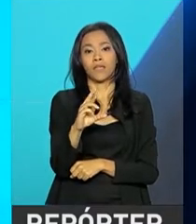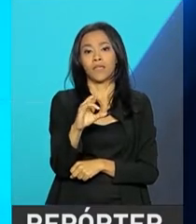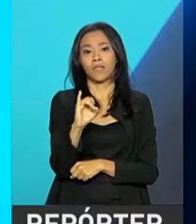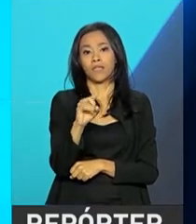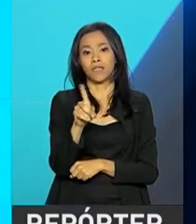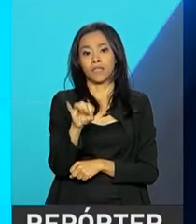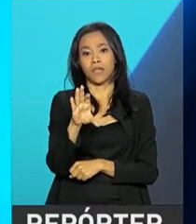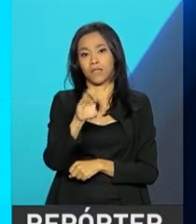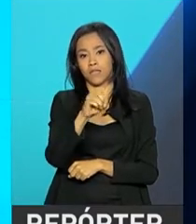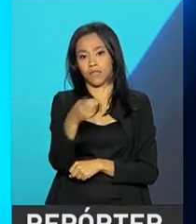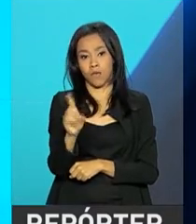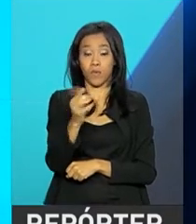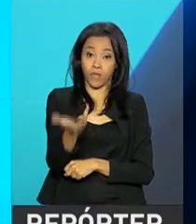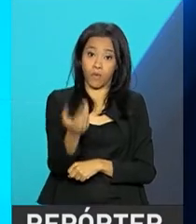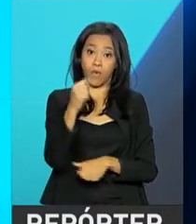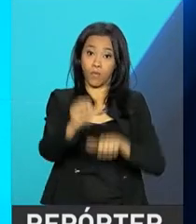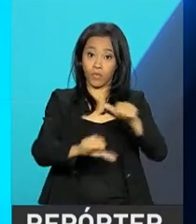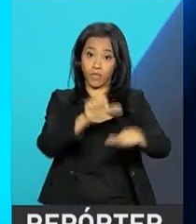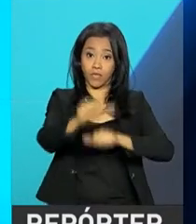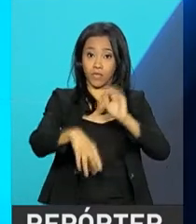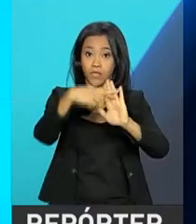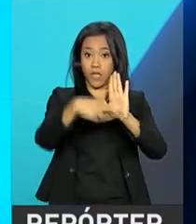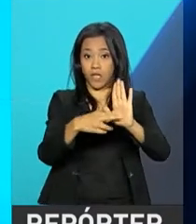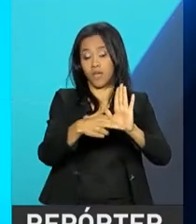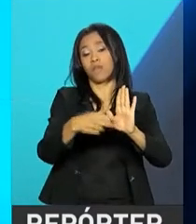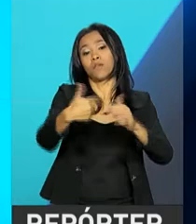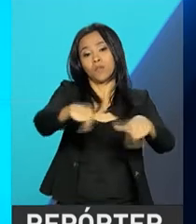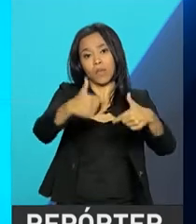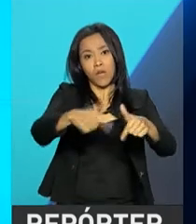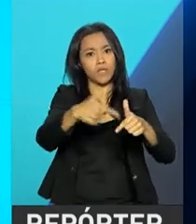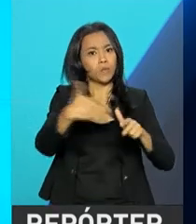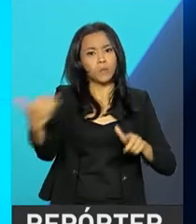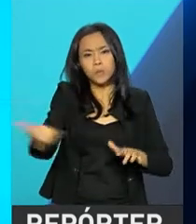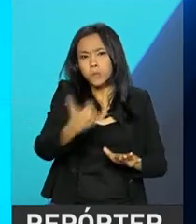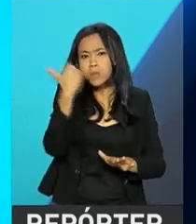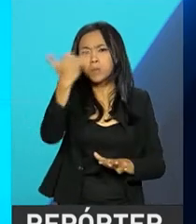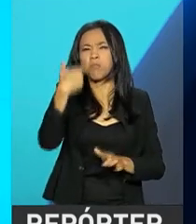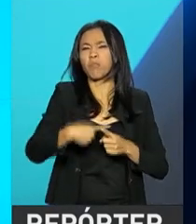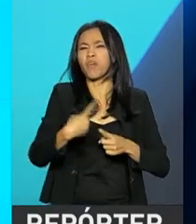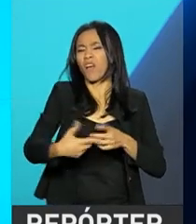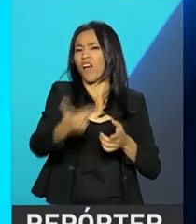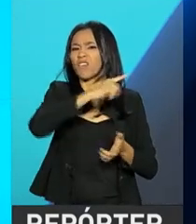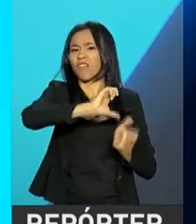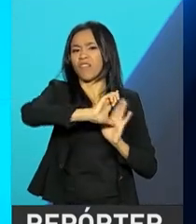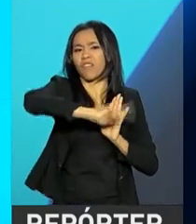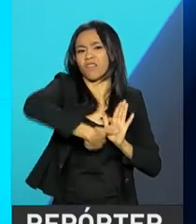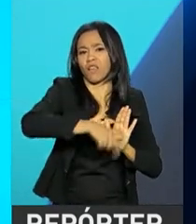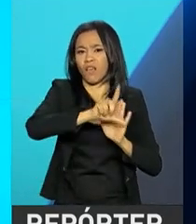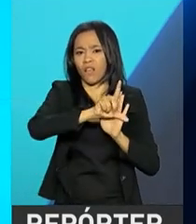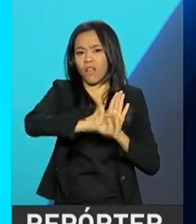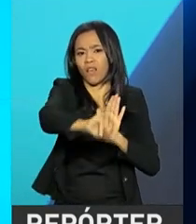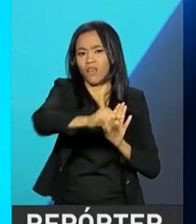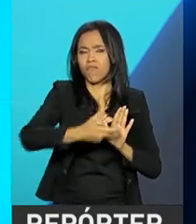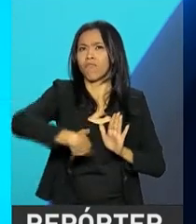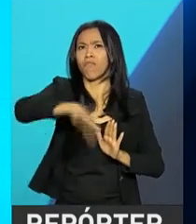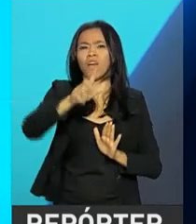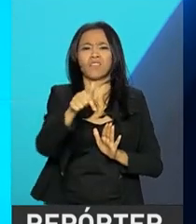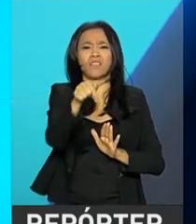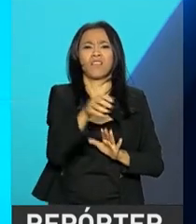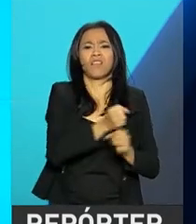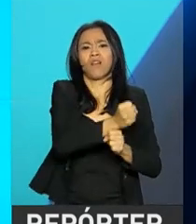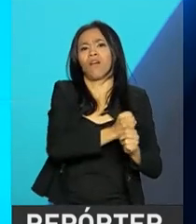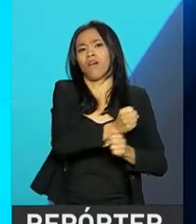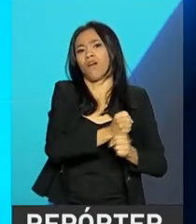realmente fundamental que modernizou uma legislação ultrapassada em vigência há mais de 70 anos